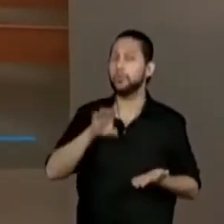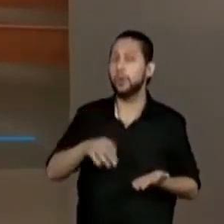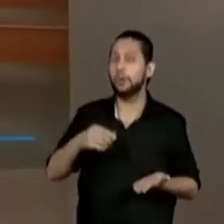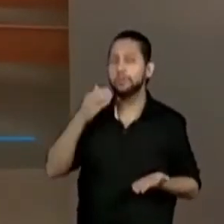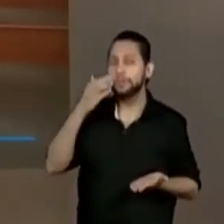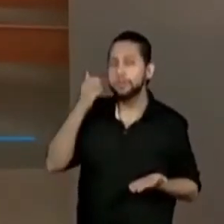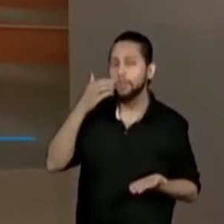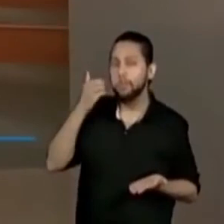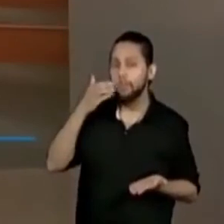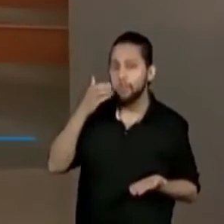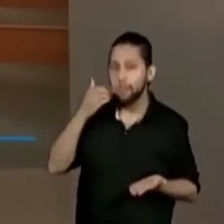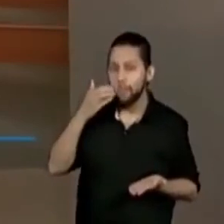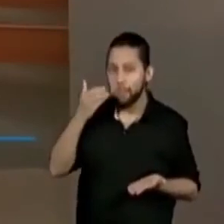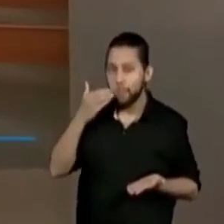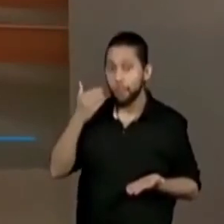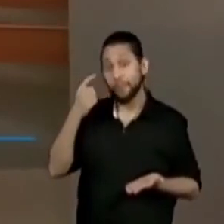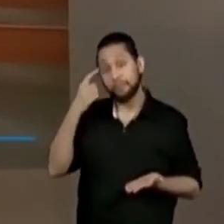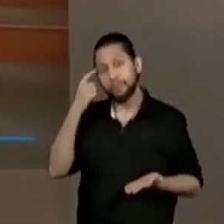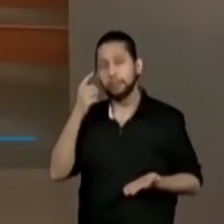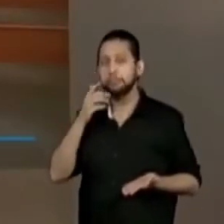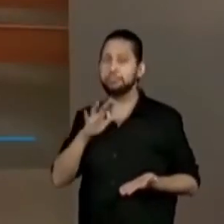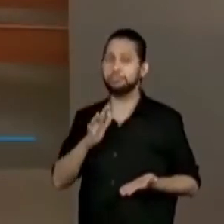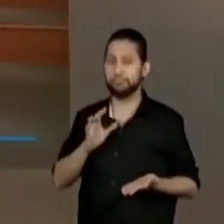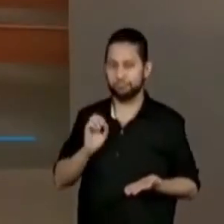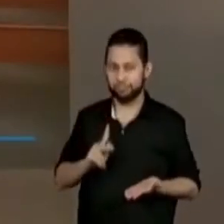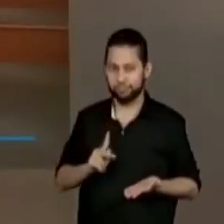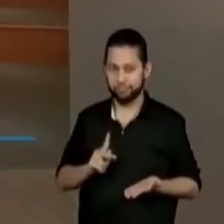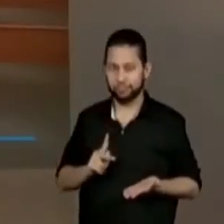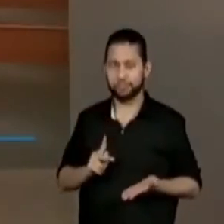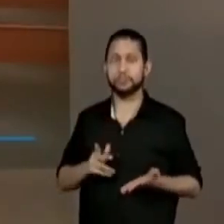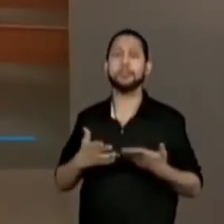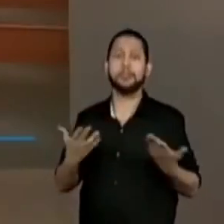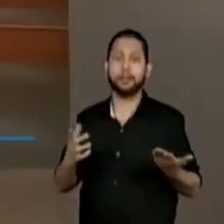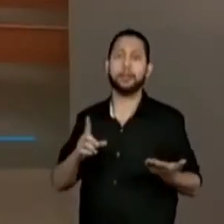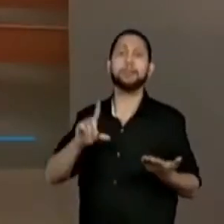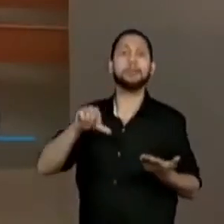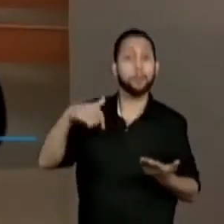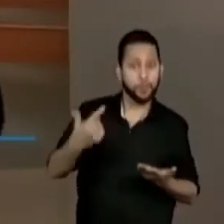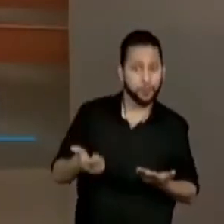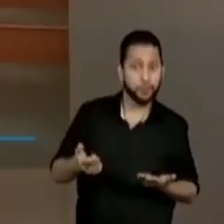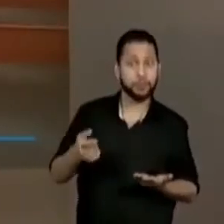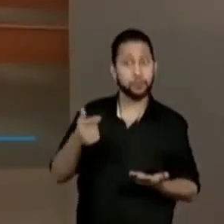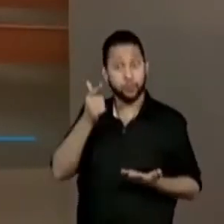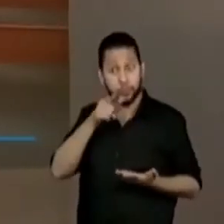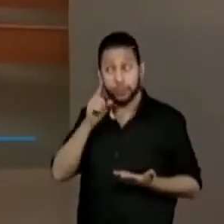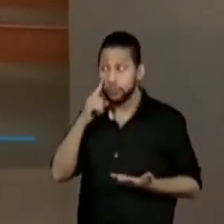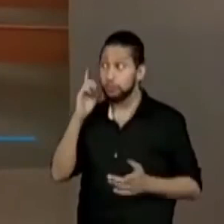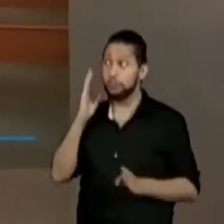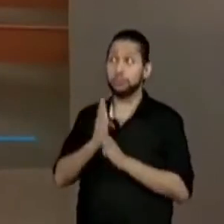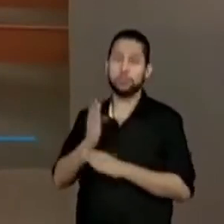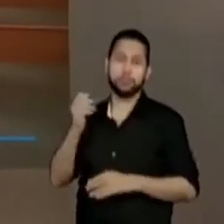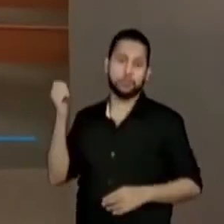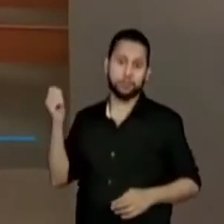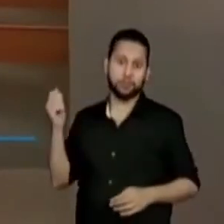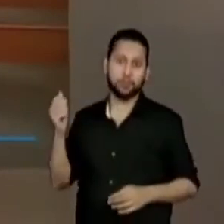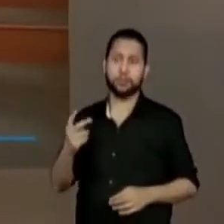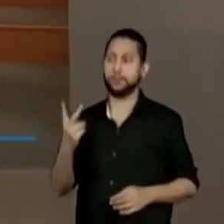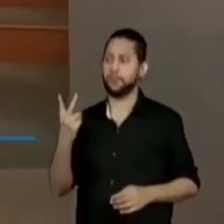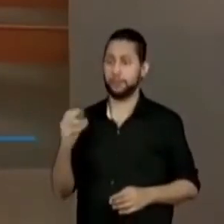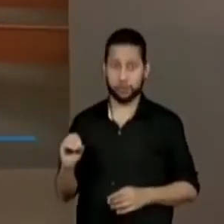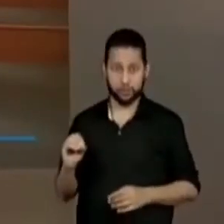observar e vai estimar ok após estimar a gente chegou numa base tá entre